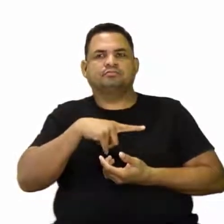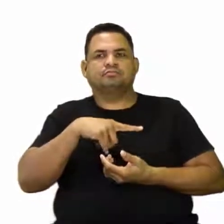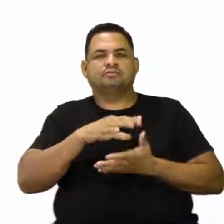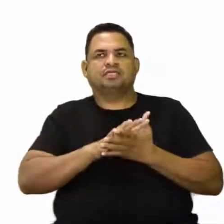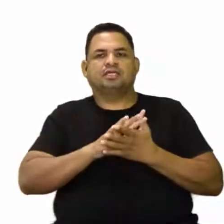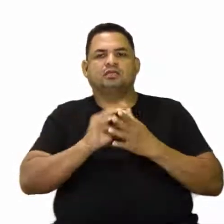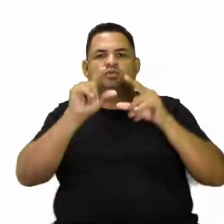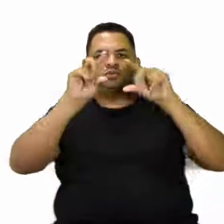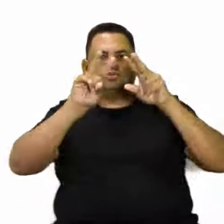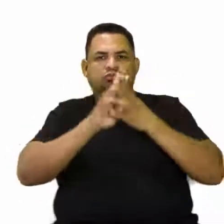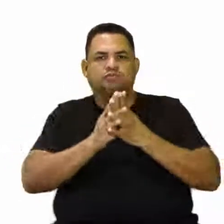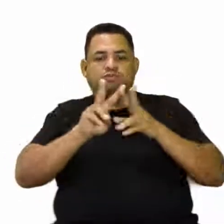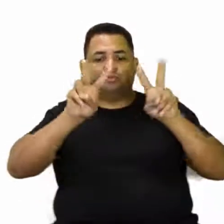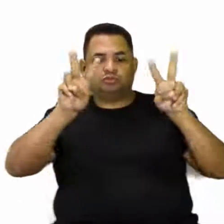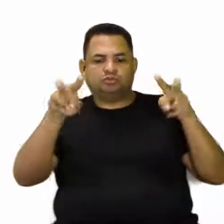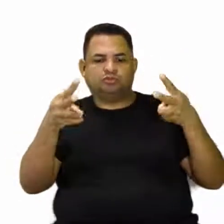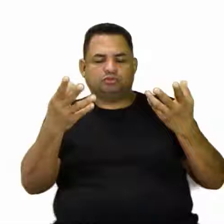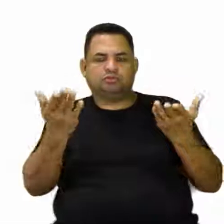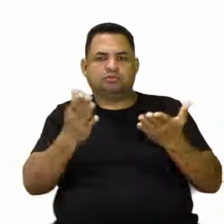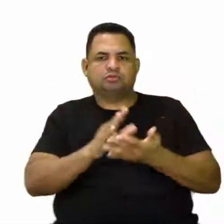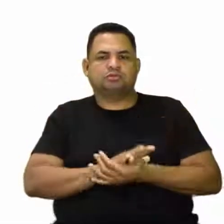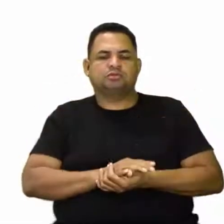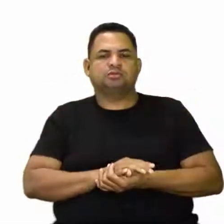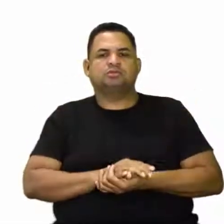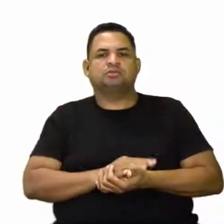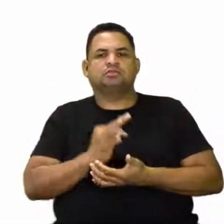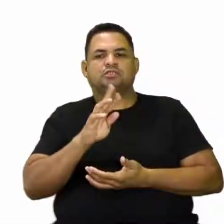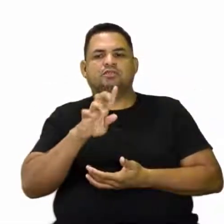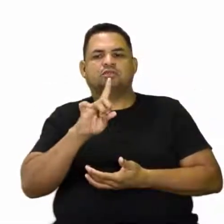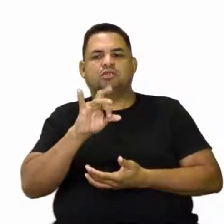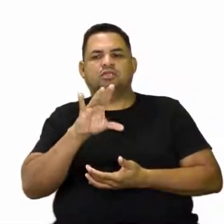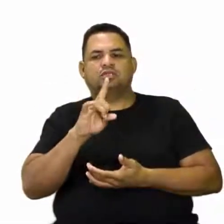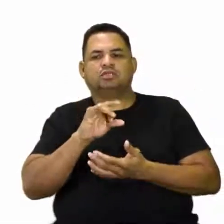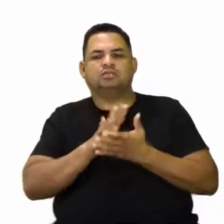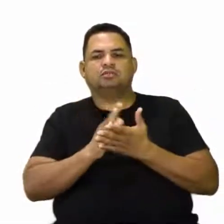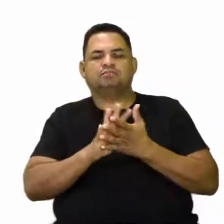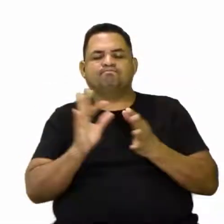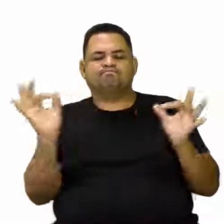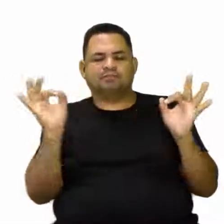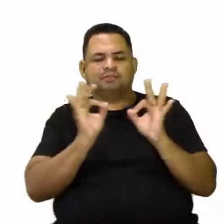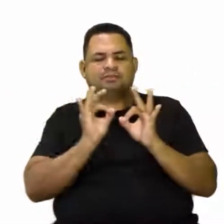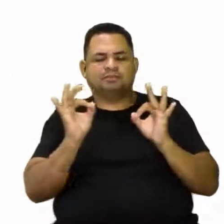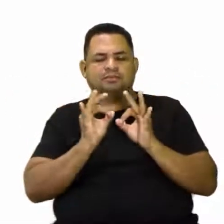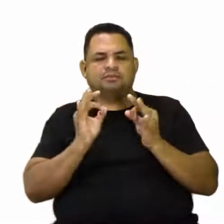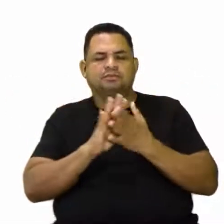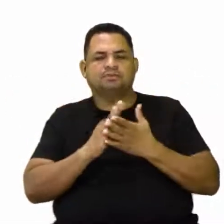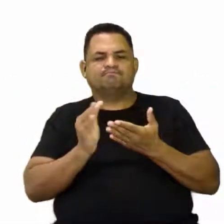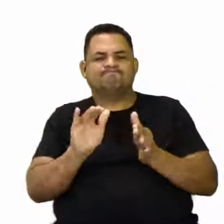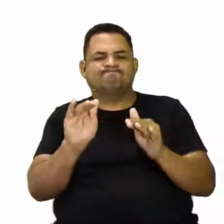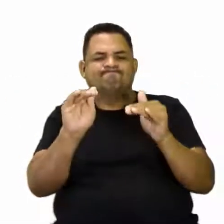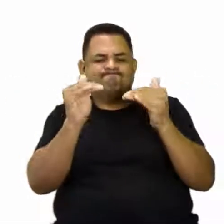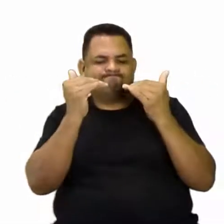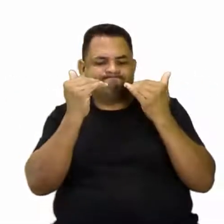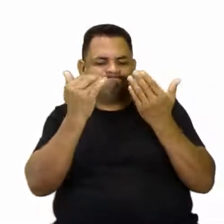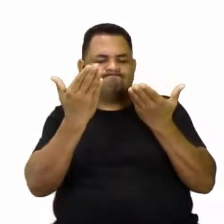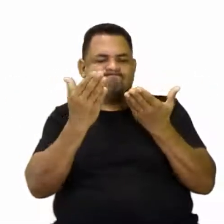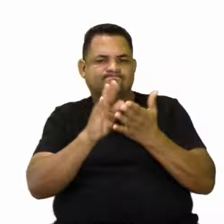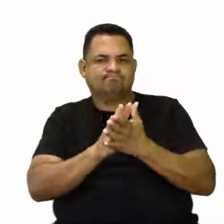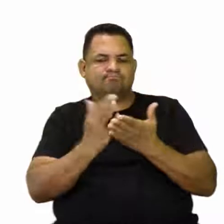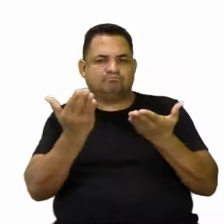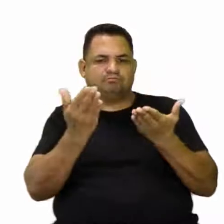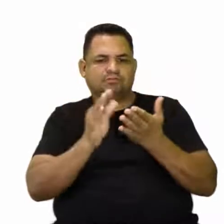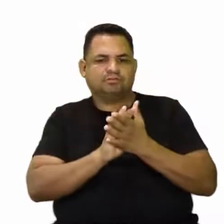titular ideal, para que esse titular seja perfeito, ele tem que chamar realmente a atenção